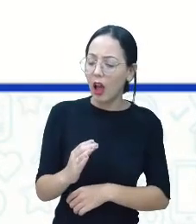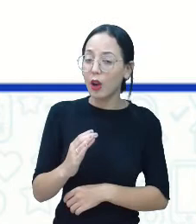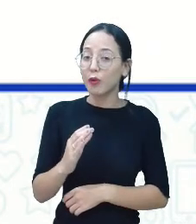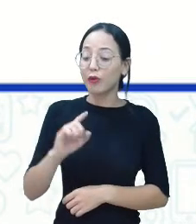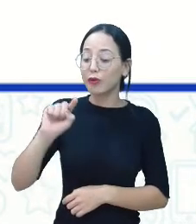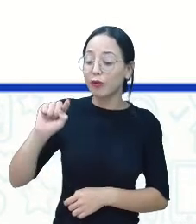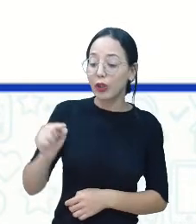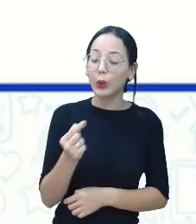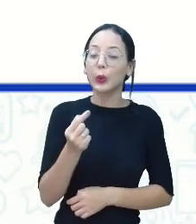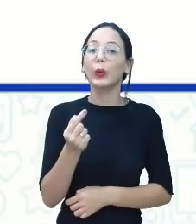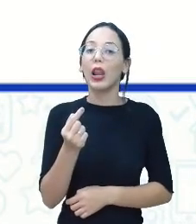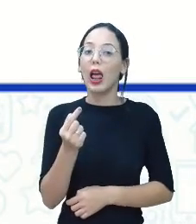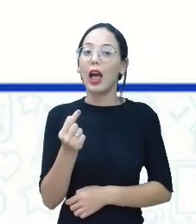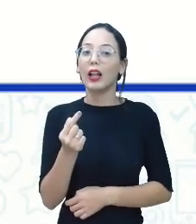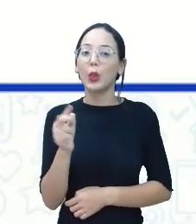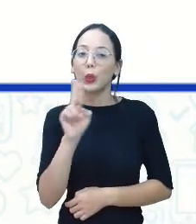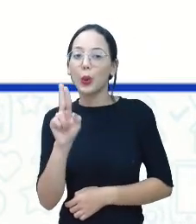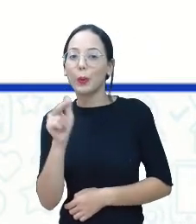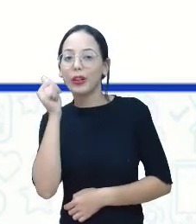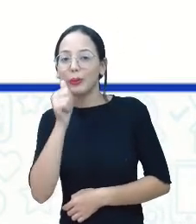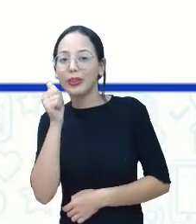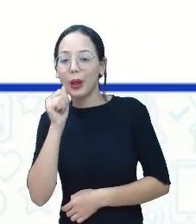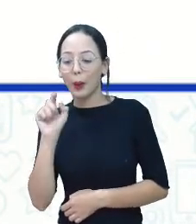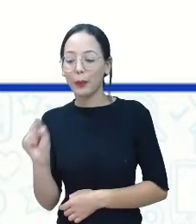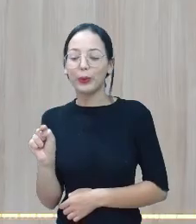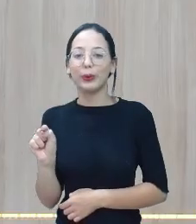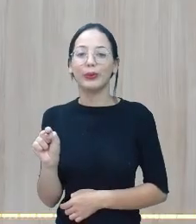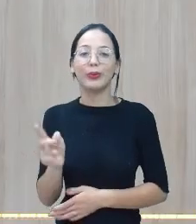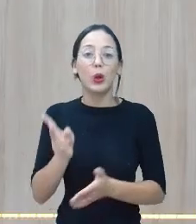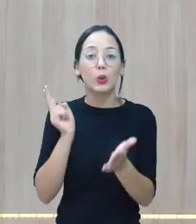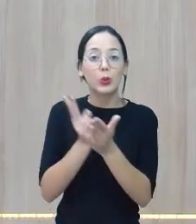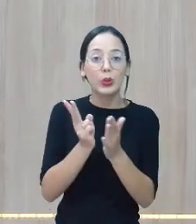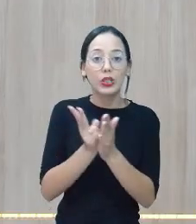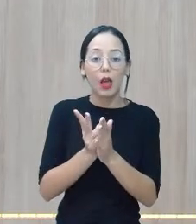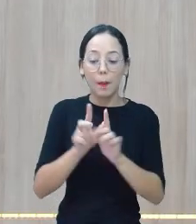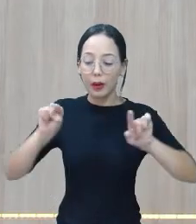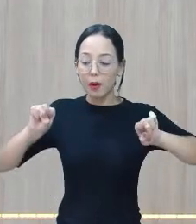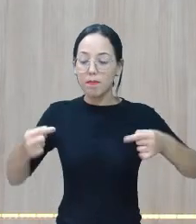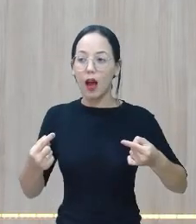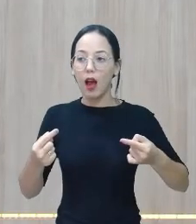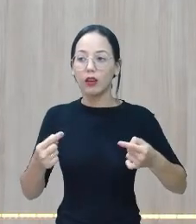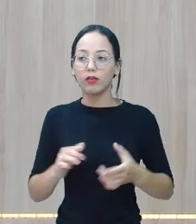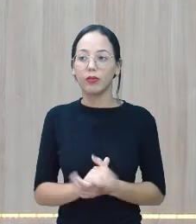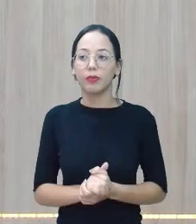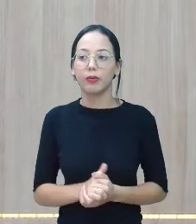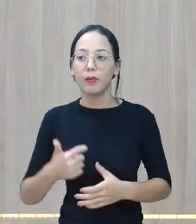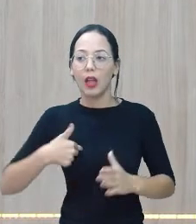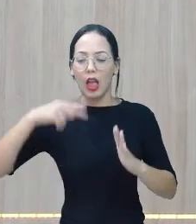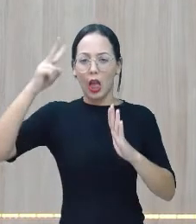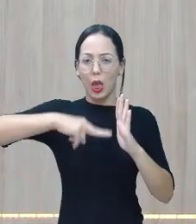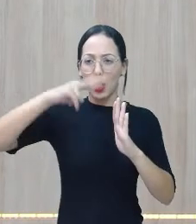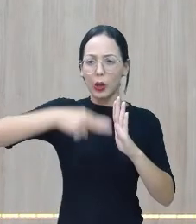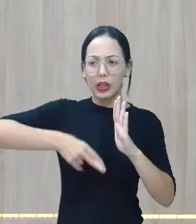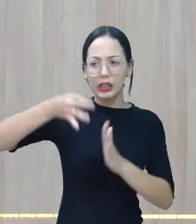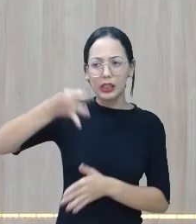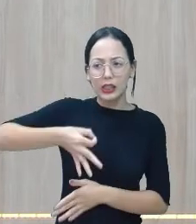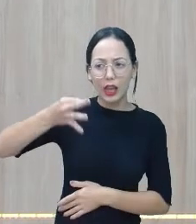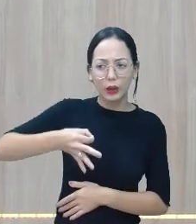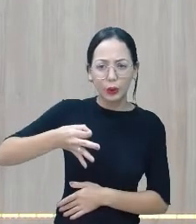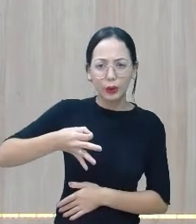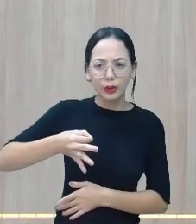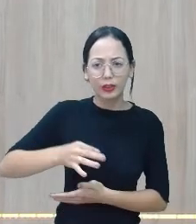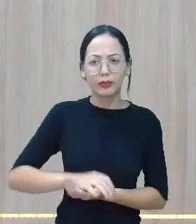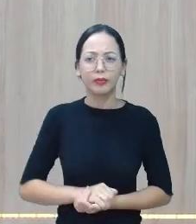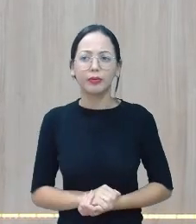vírgula, Dona Glória, ponto final. Então, eu li corretamente, é assim que se lê.